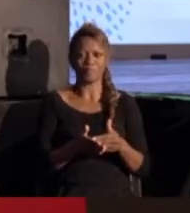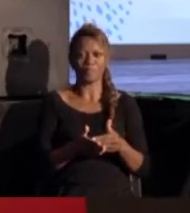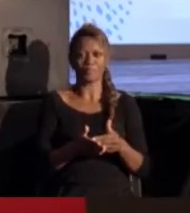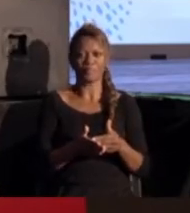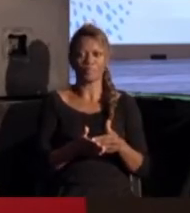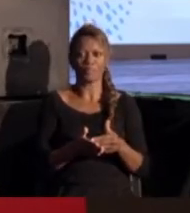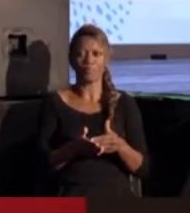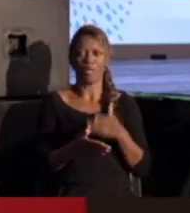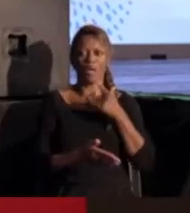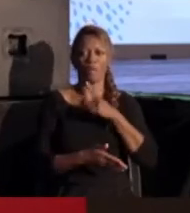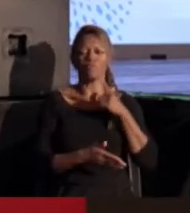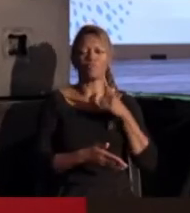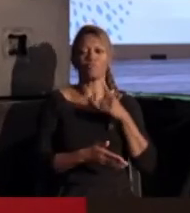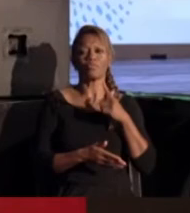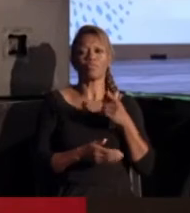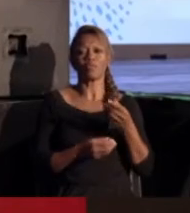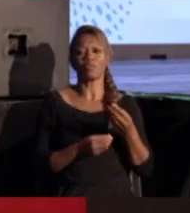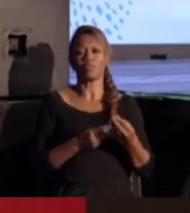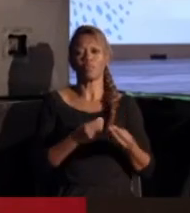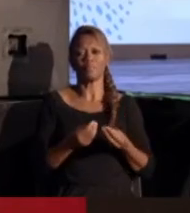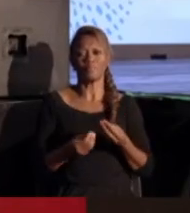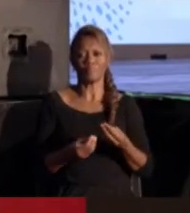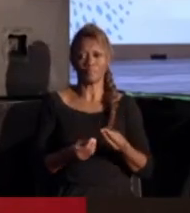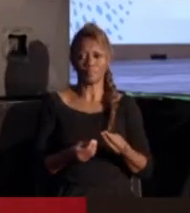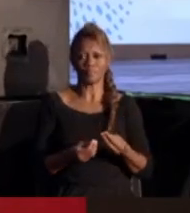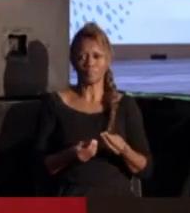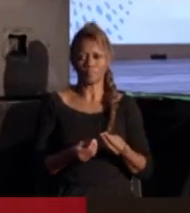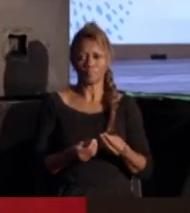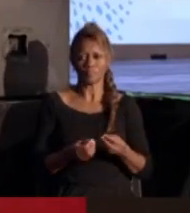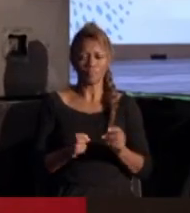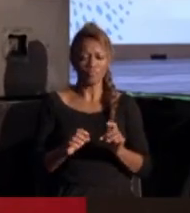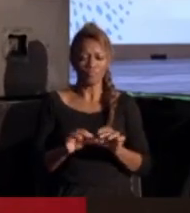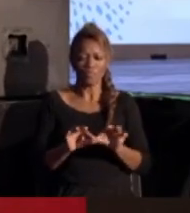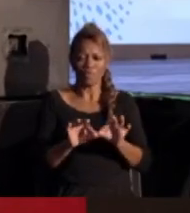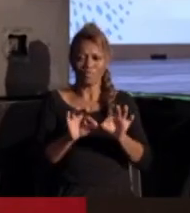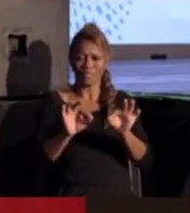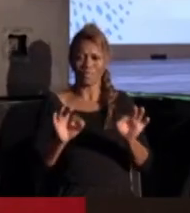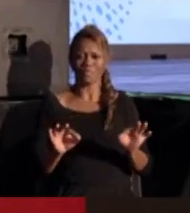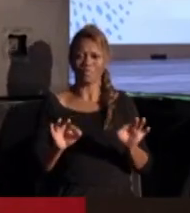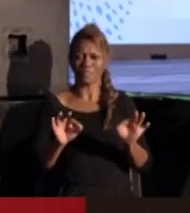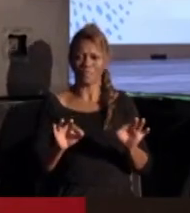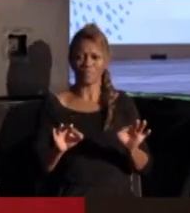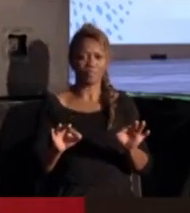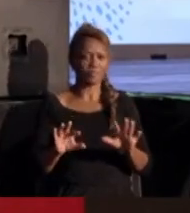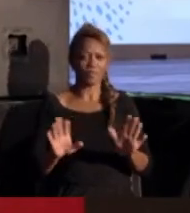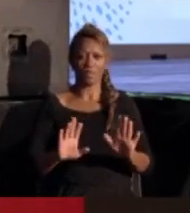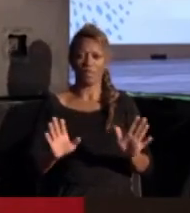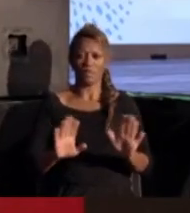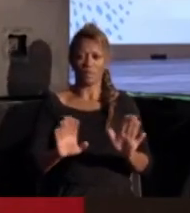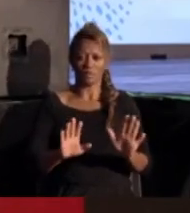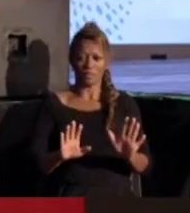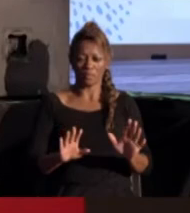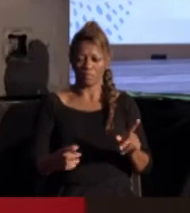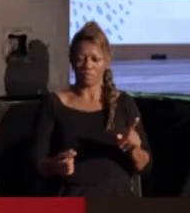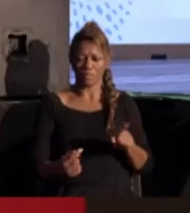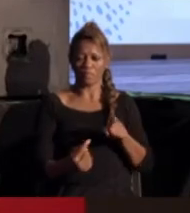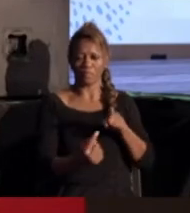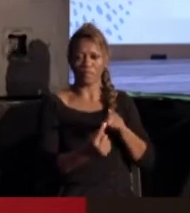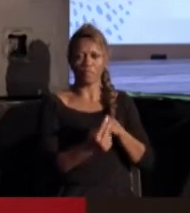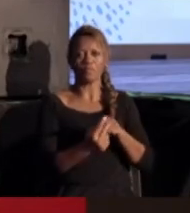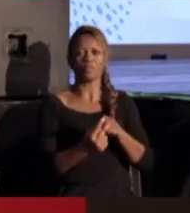que não consegue dar conta não só da subjetividade, mas mais extensamente da